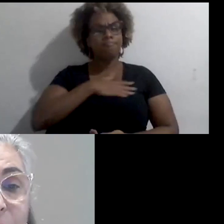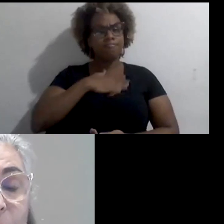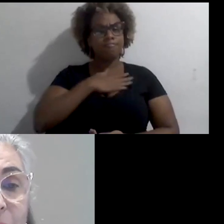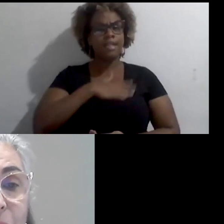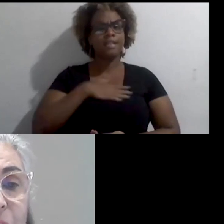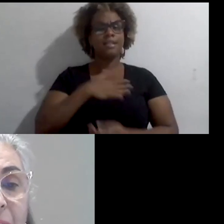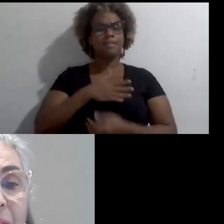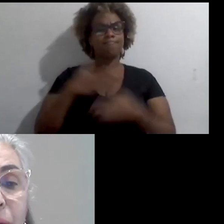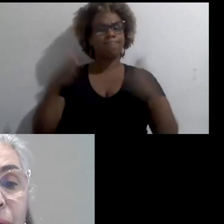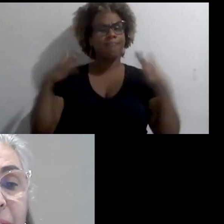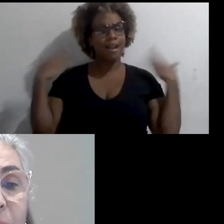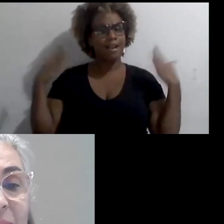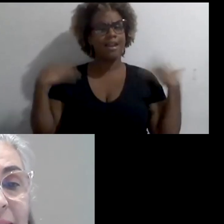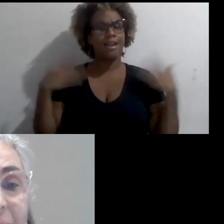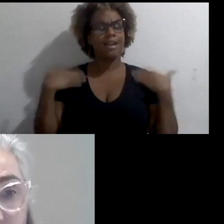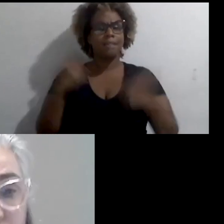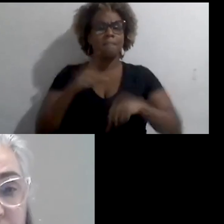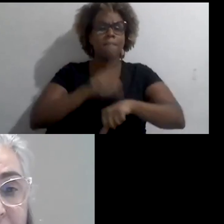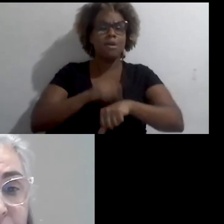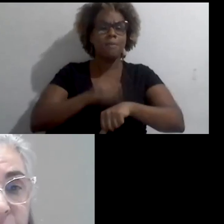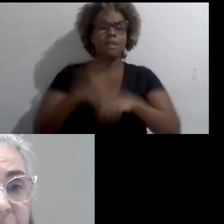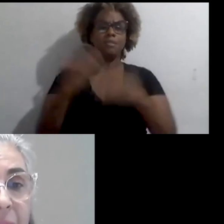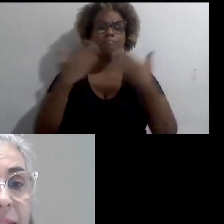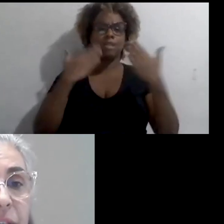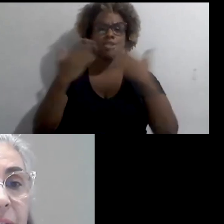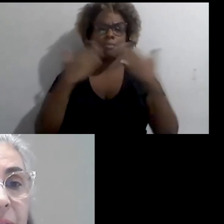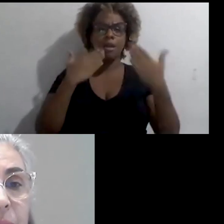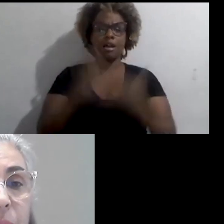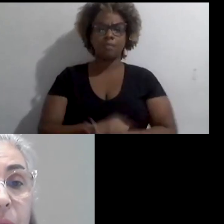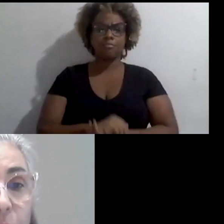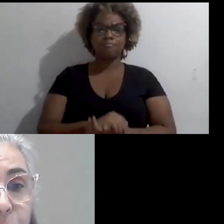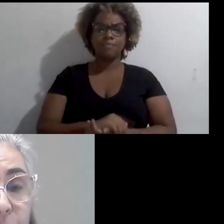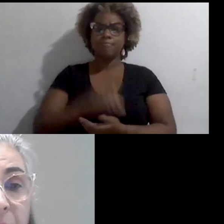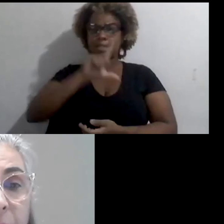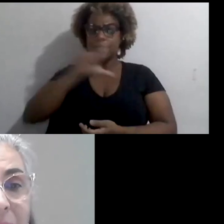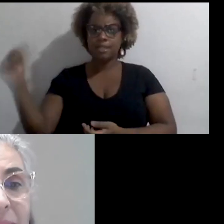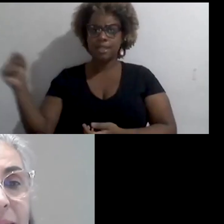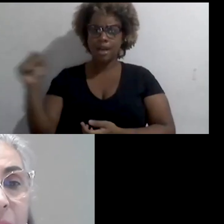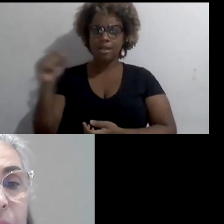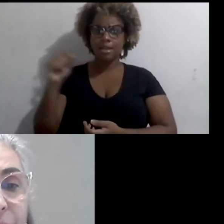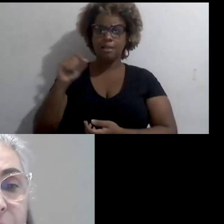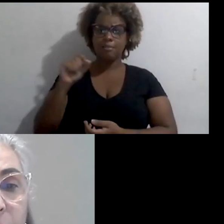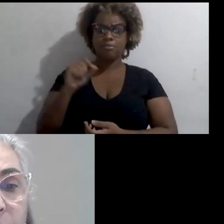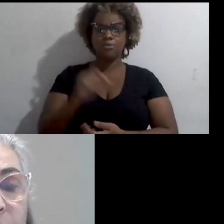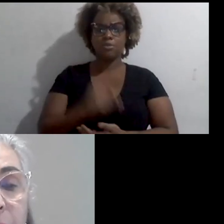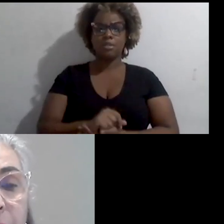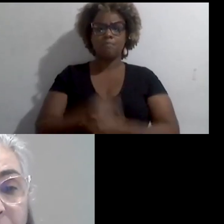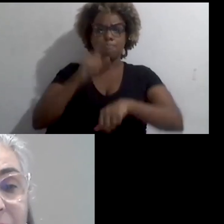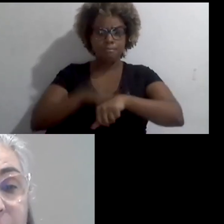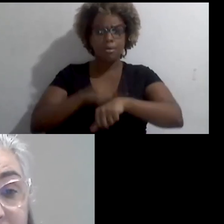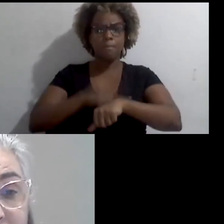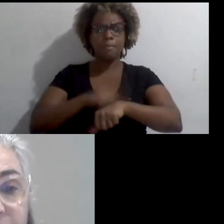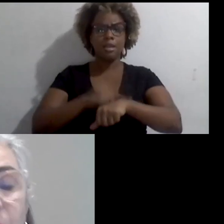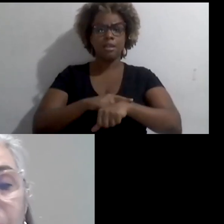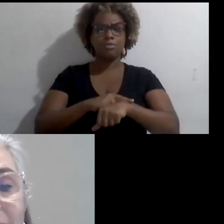estar nesse momento de diálogo. Finalmente saímos das redes sociais e chegamos a um encontro presencial e virtual,